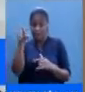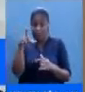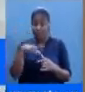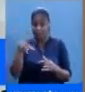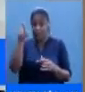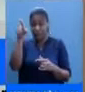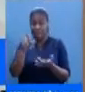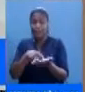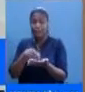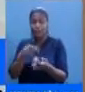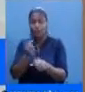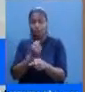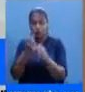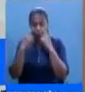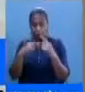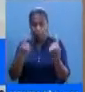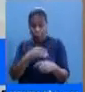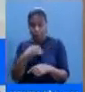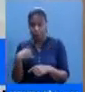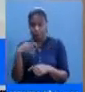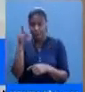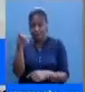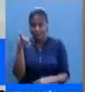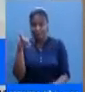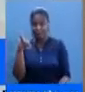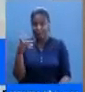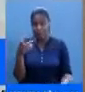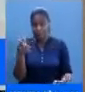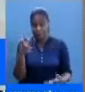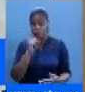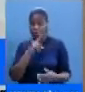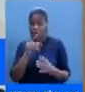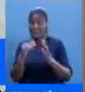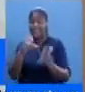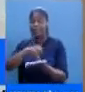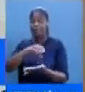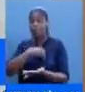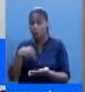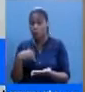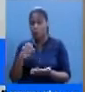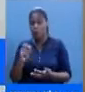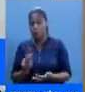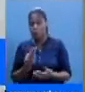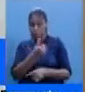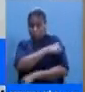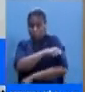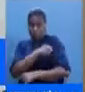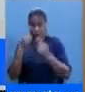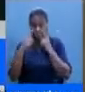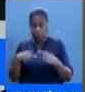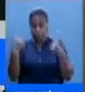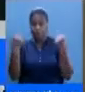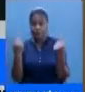dos serviços públicos da saúde, poderá recorrer a um centro de saúde ou a um hospital